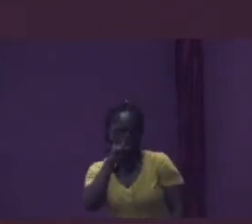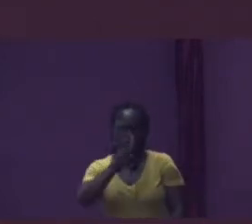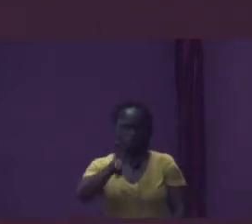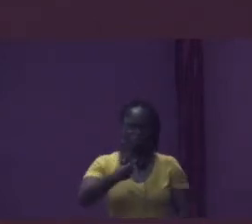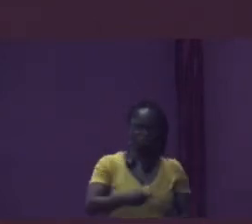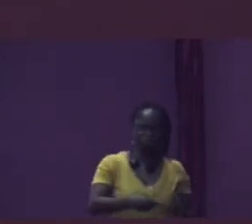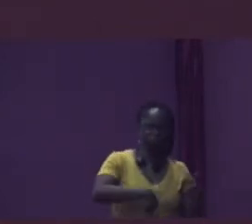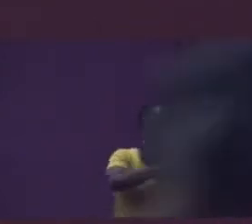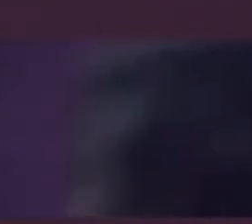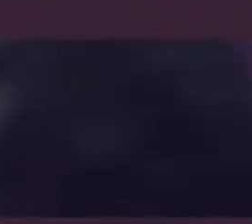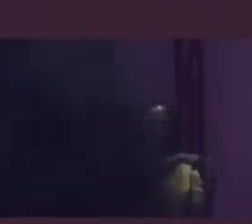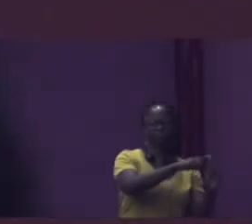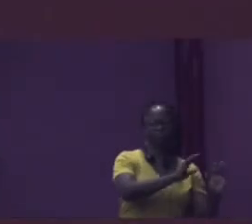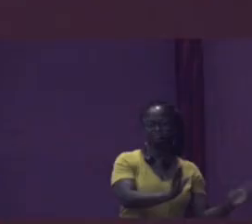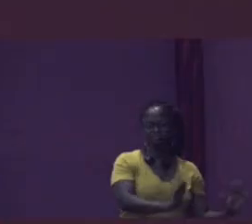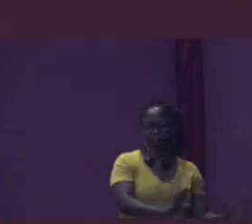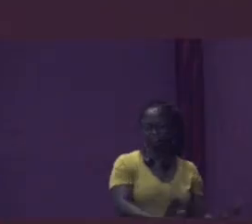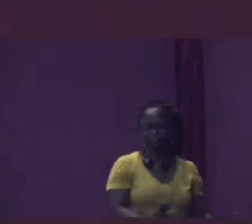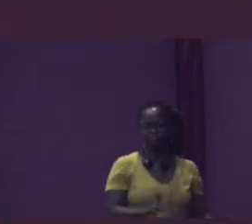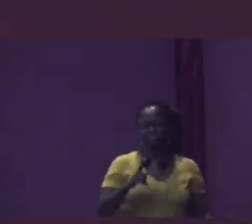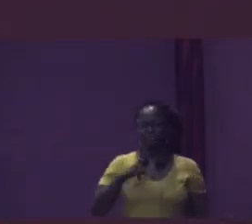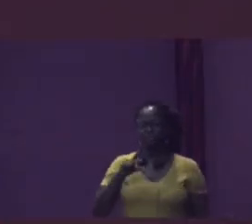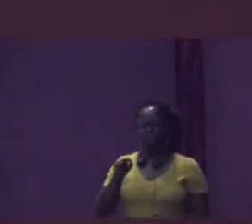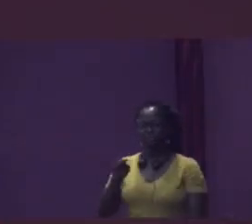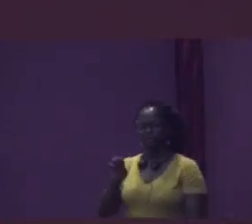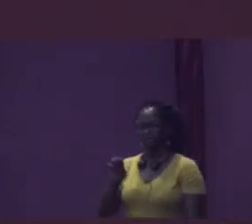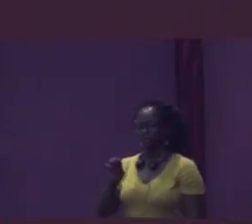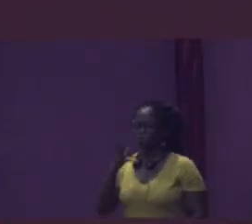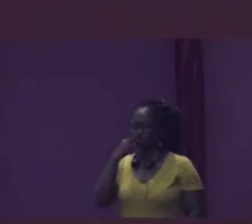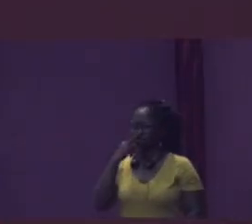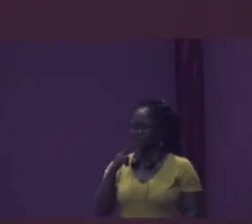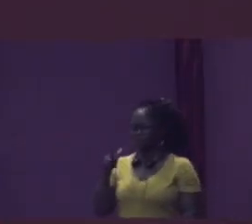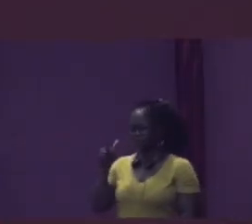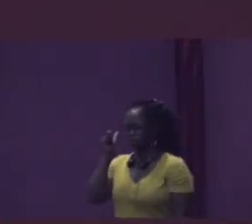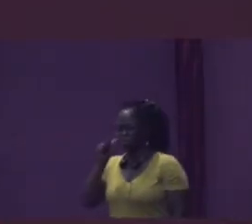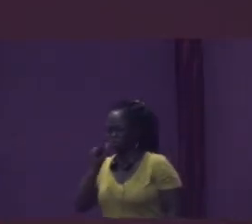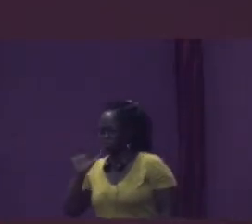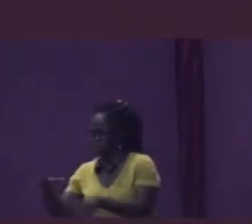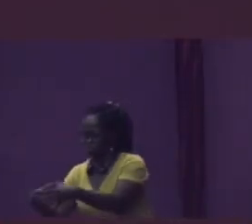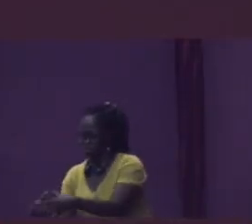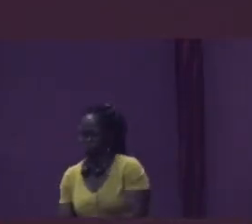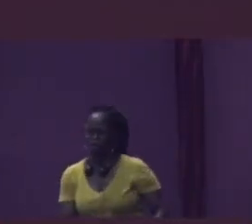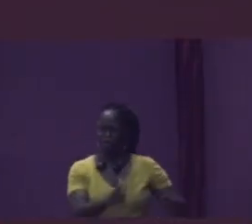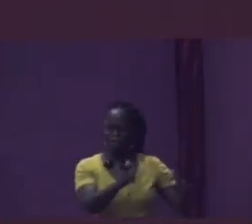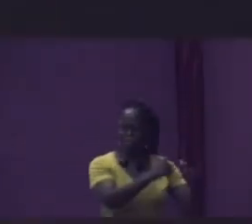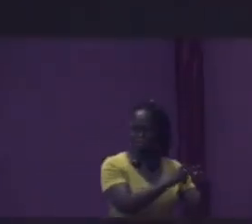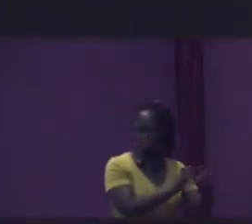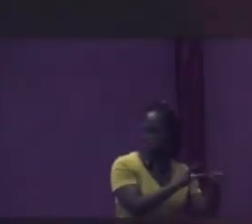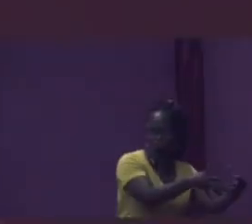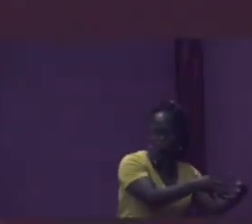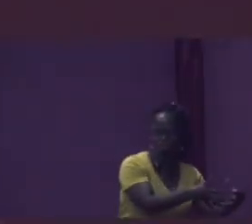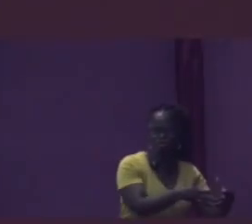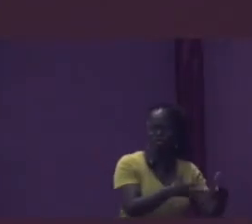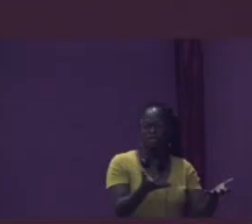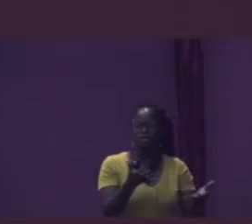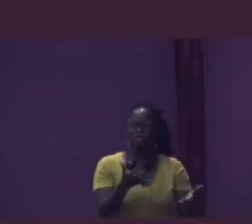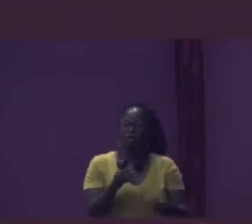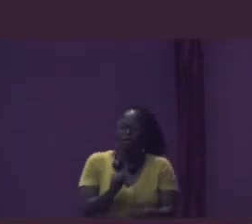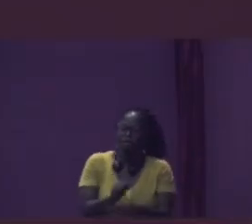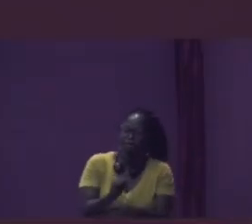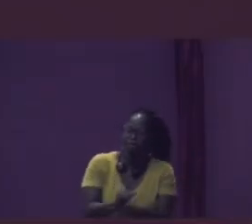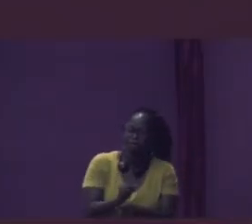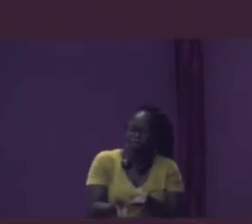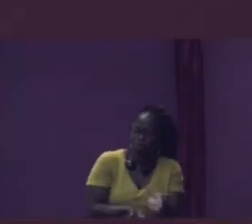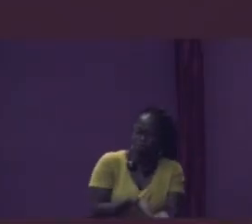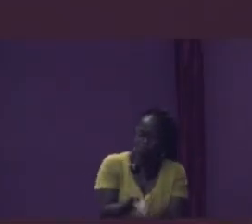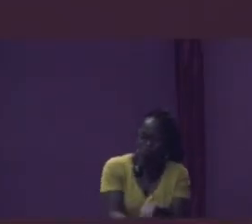benefícios. Elas têm implicações no status social de mulheres e médicos, na busca por cuidados considerados de melhor